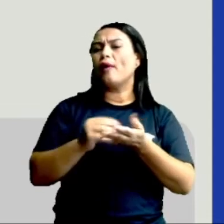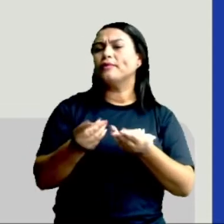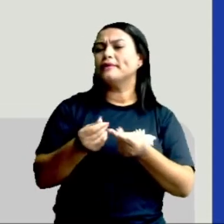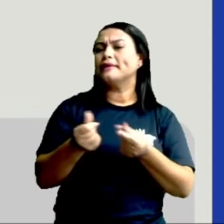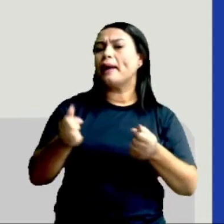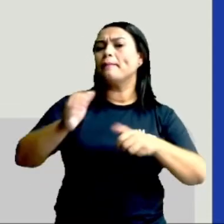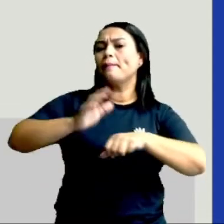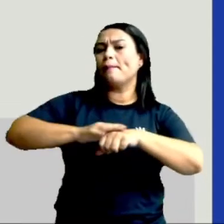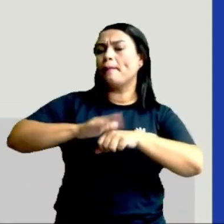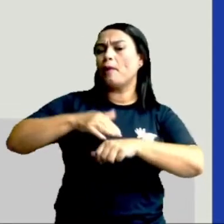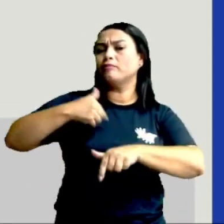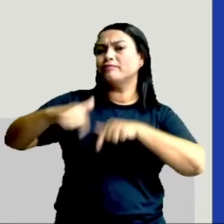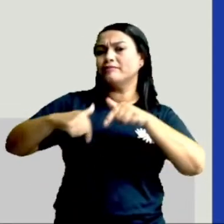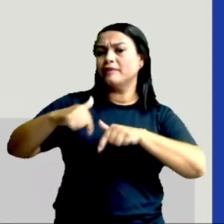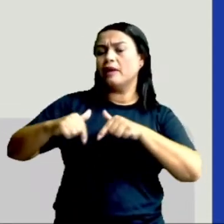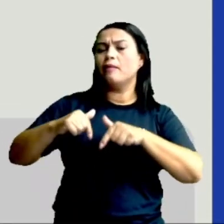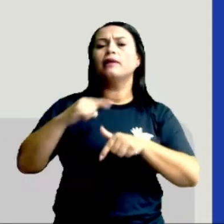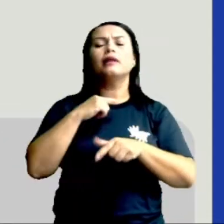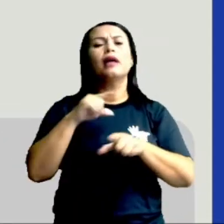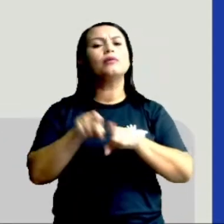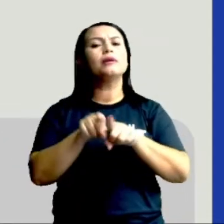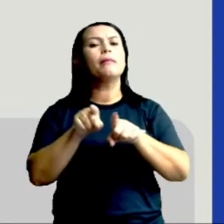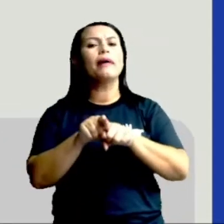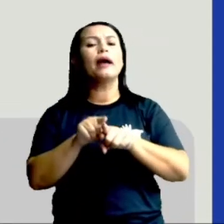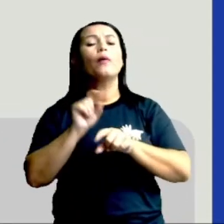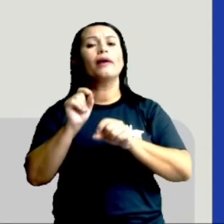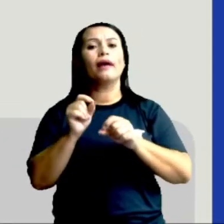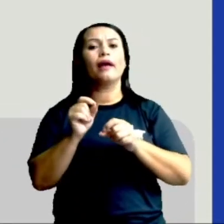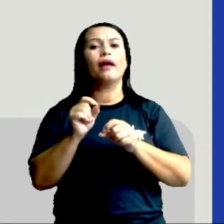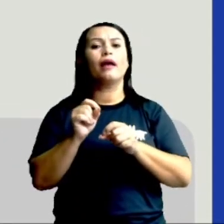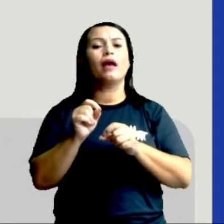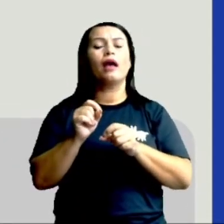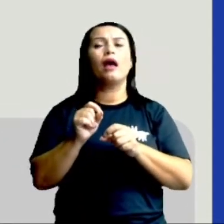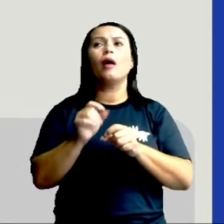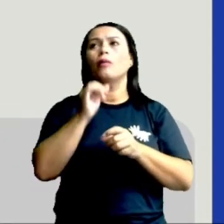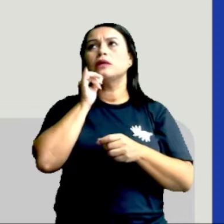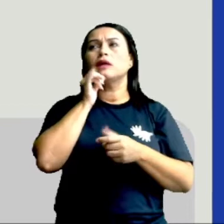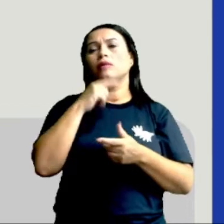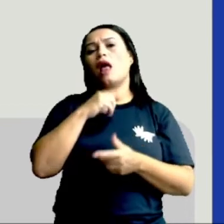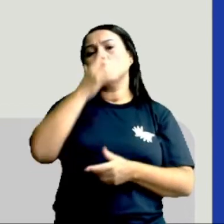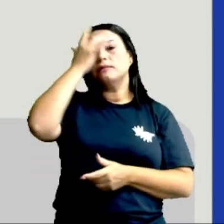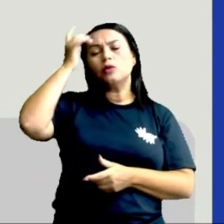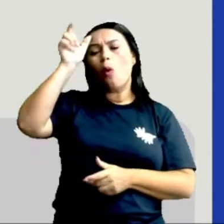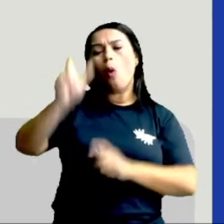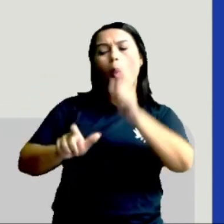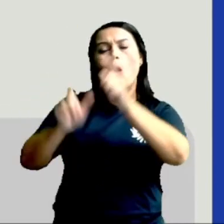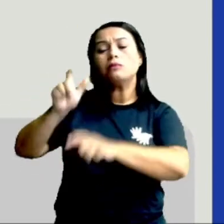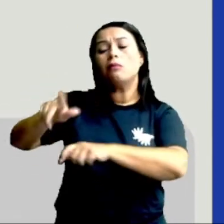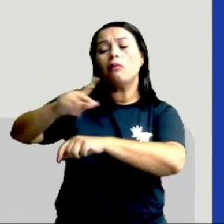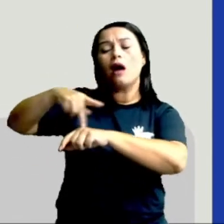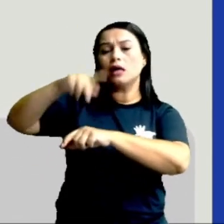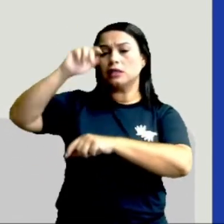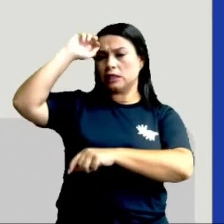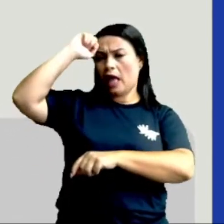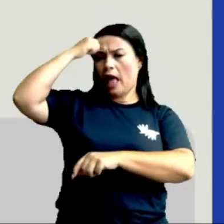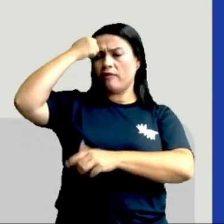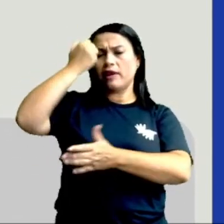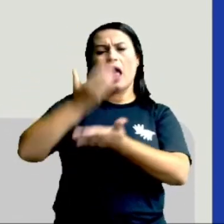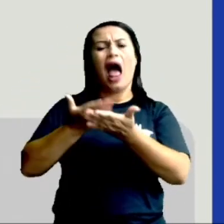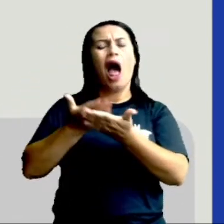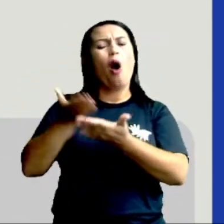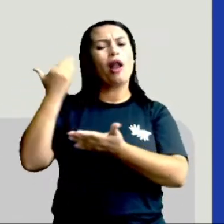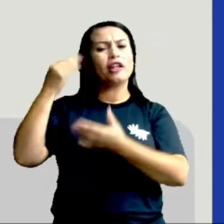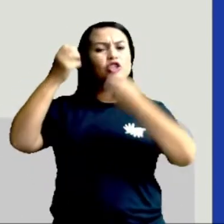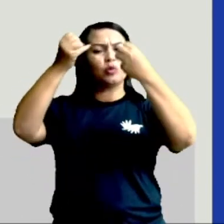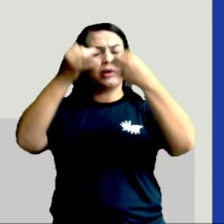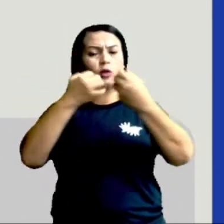obra, após a eliminação de fonte africana, né, que a gente já viu, retomando umas aulas atrás, a